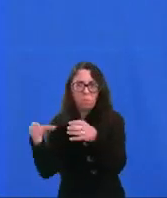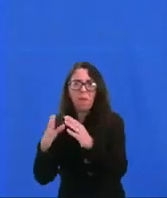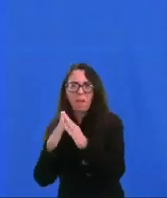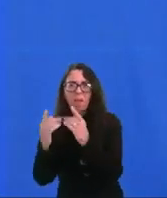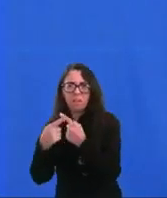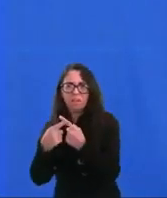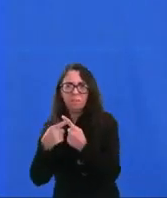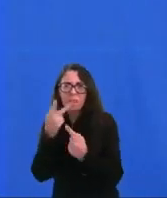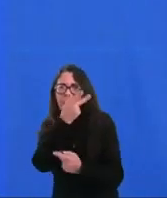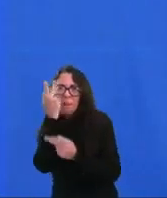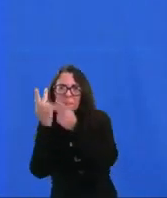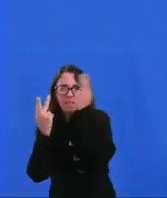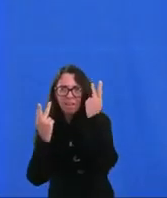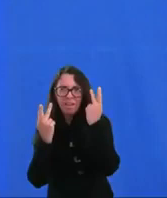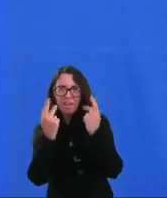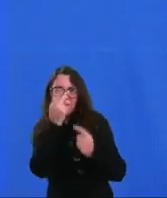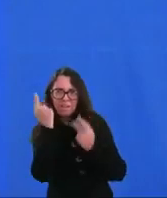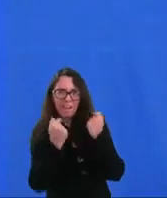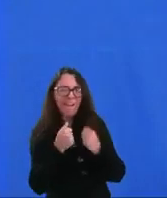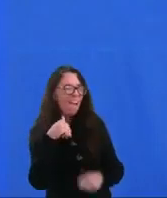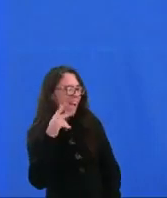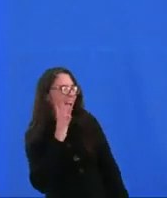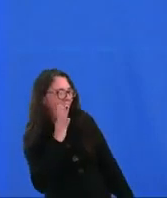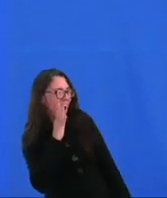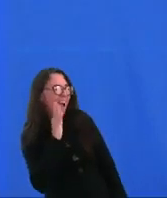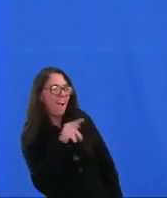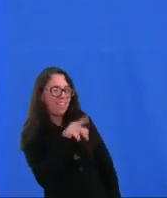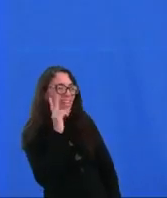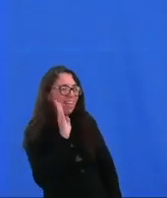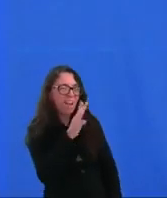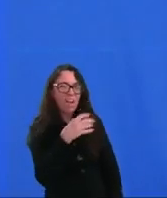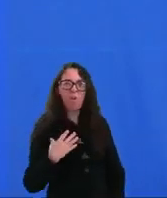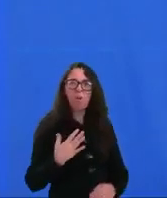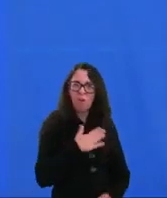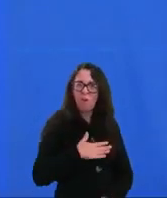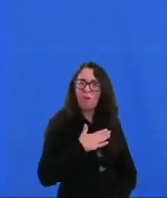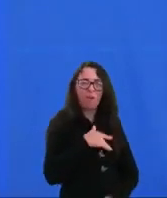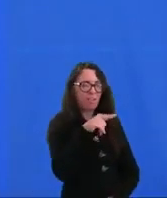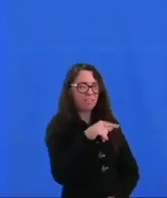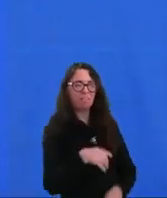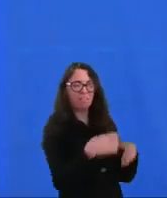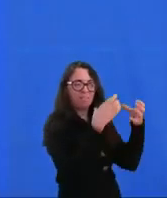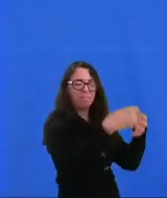Isso não é uma função adequada à igreja, a divisão.